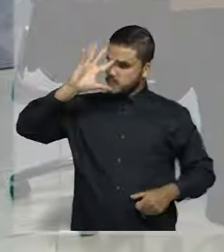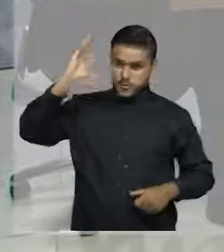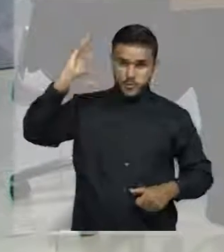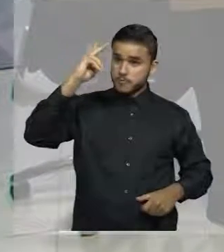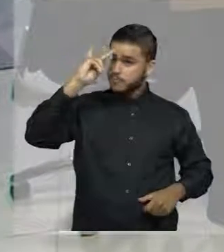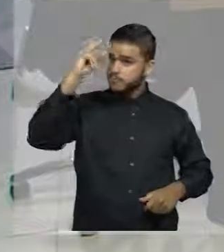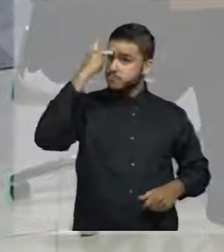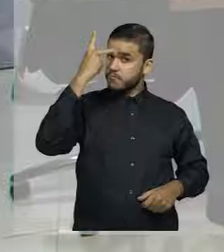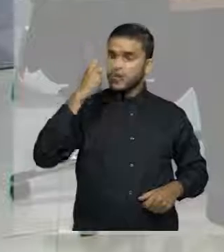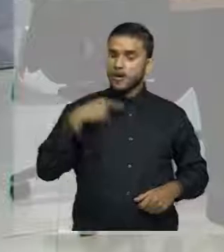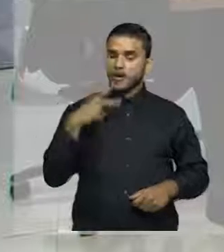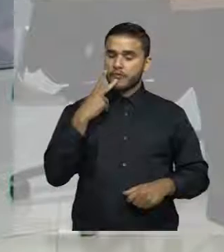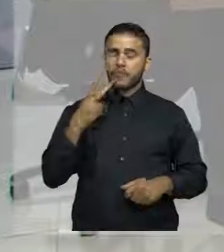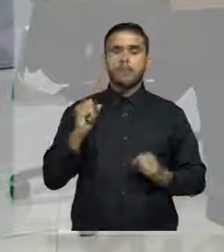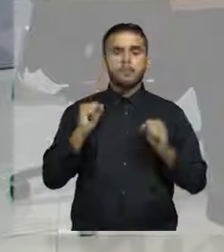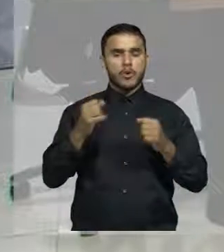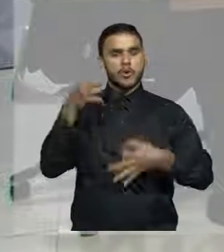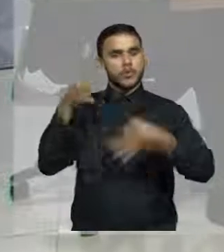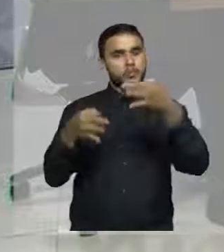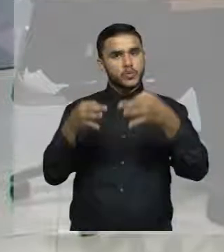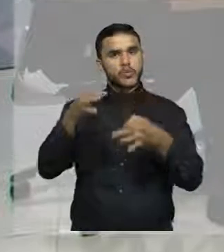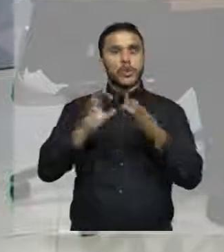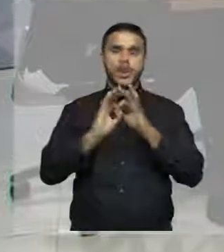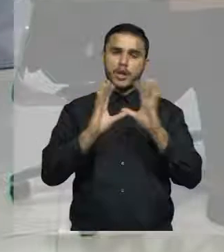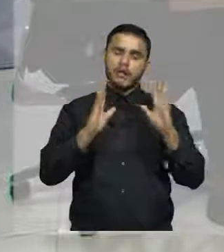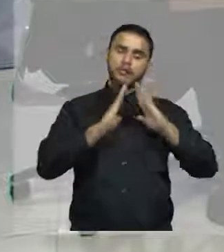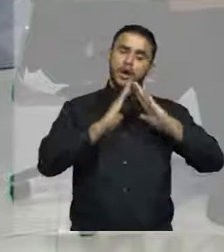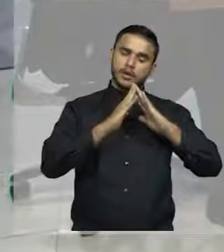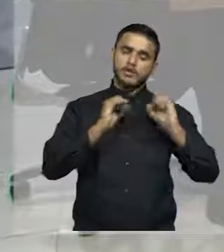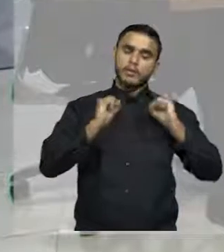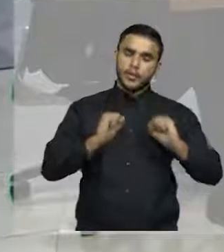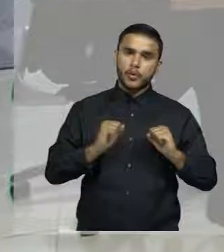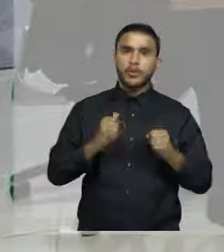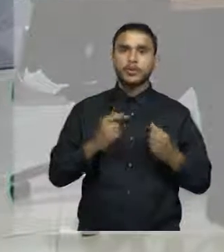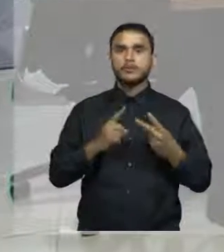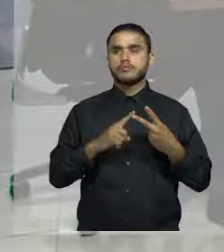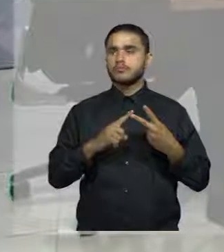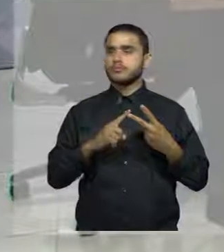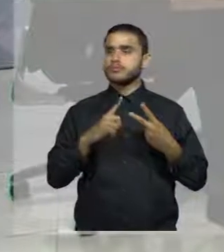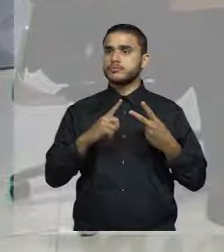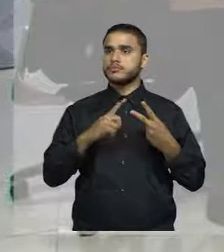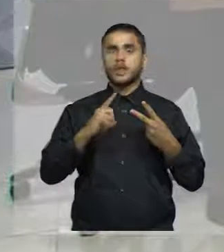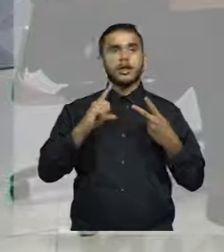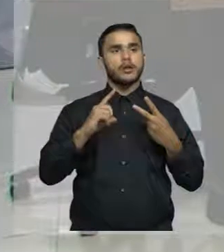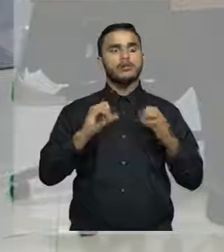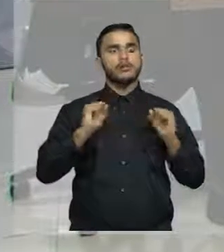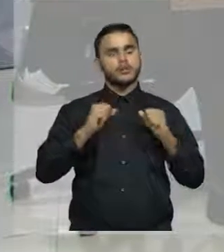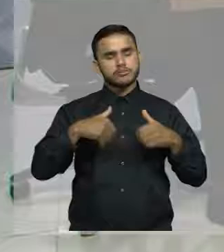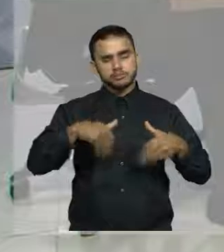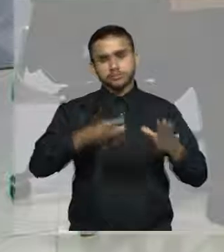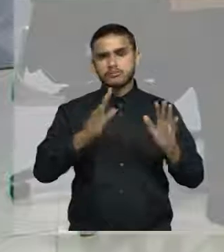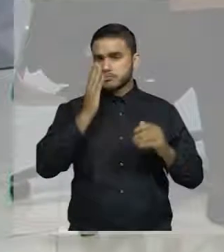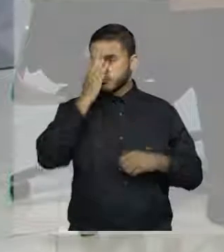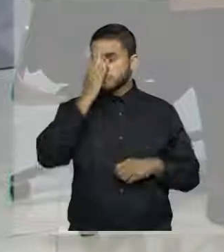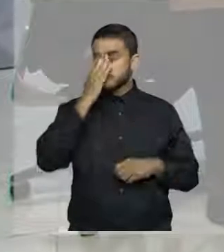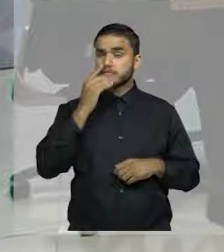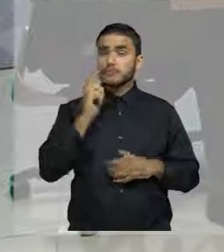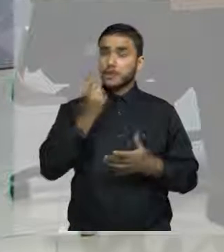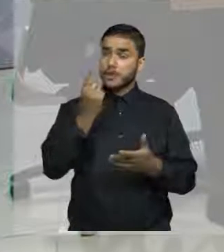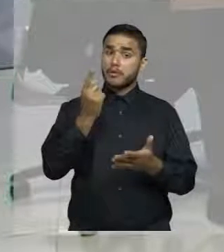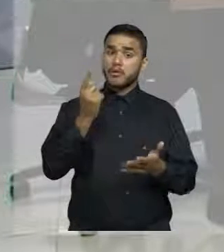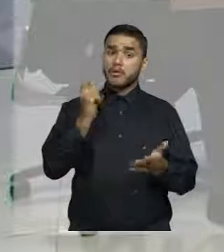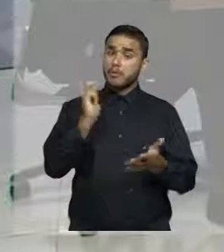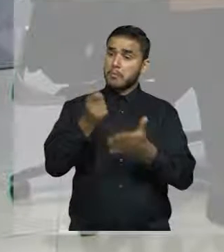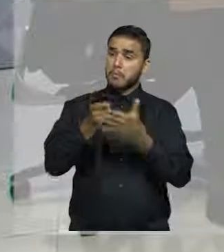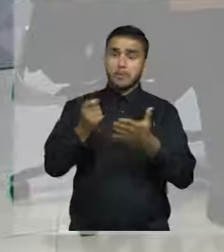o julgamento em liberdade, ele tem direito à progressão de regime, tem direito à saída temporária. Saindo pagando a sua conta